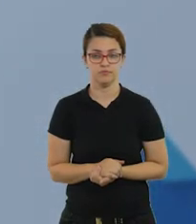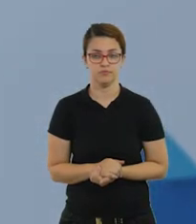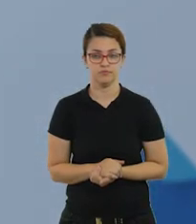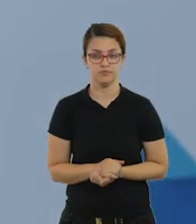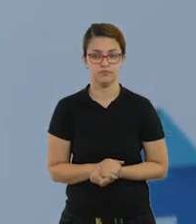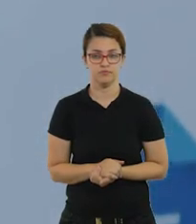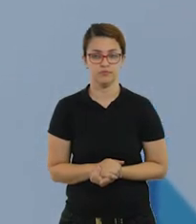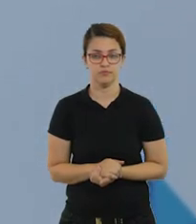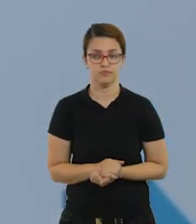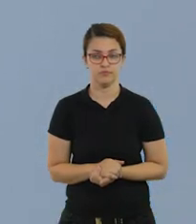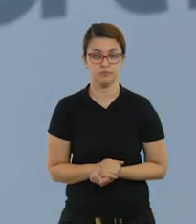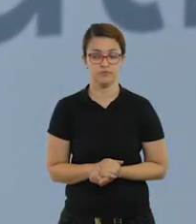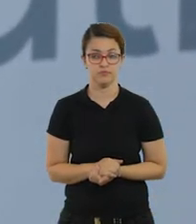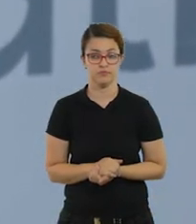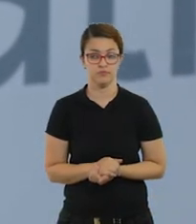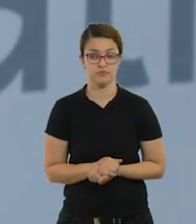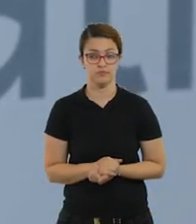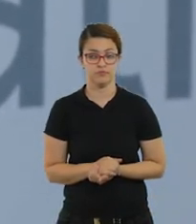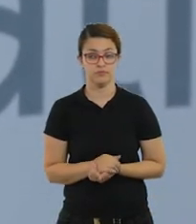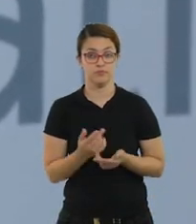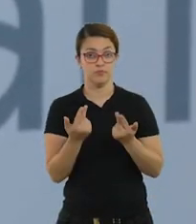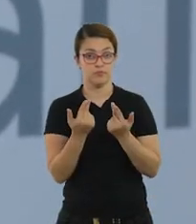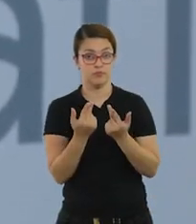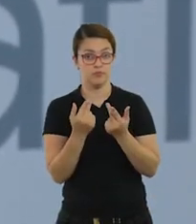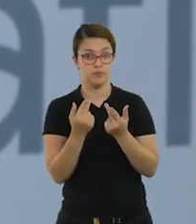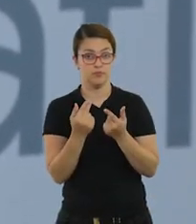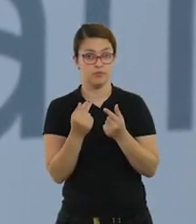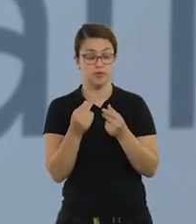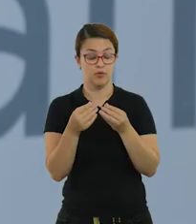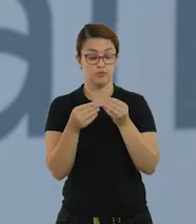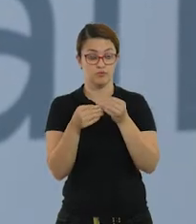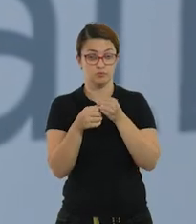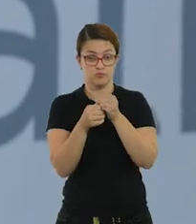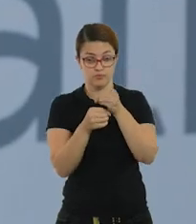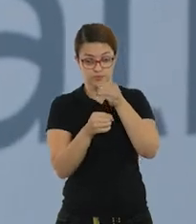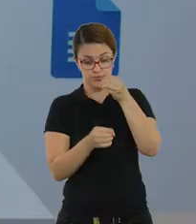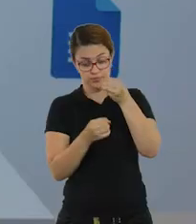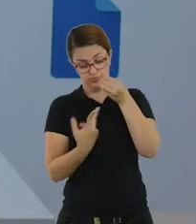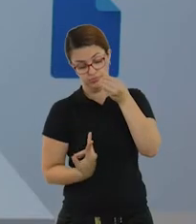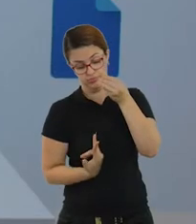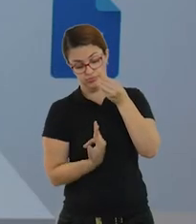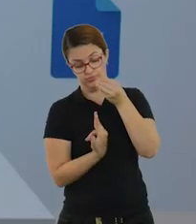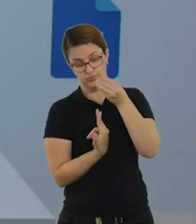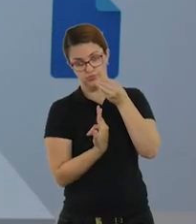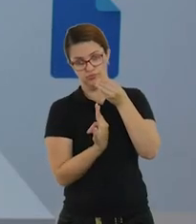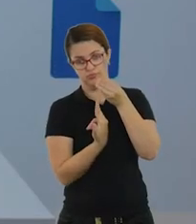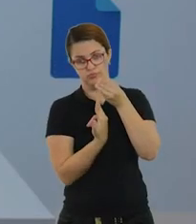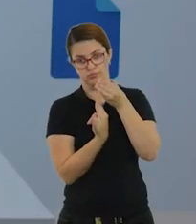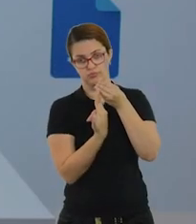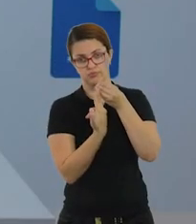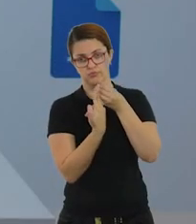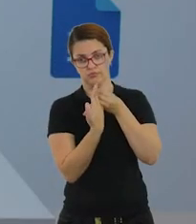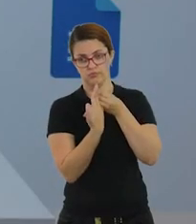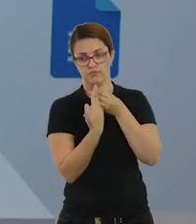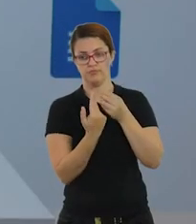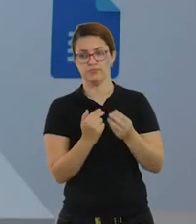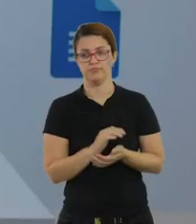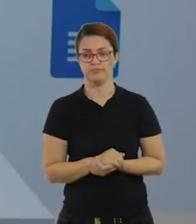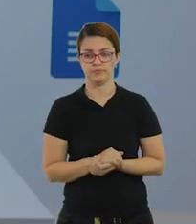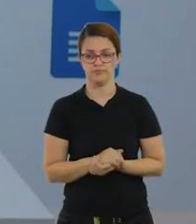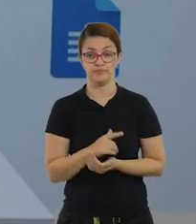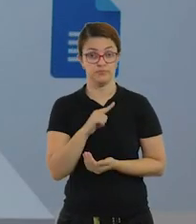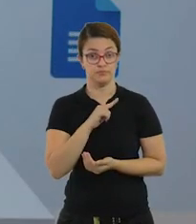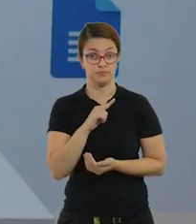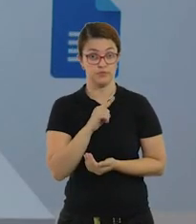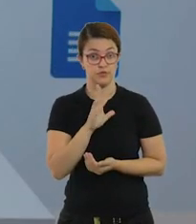Olha, em tirinha. Você vai cortar o rolinho assim, ó. Na vertical. Lembra? Vertical, de baixo para cima. Então,